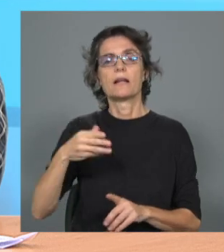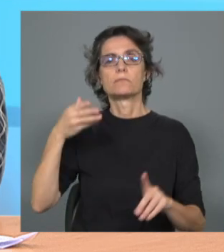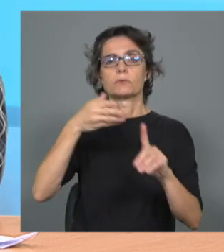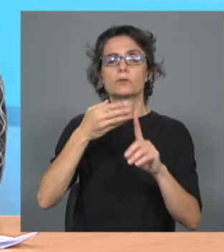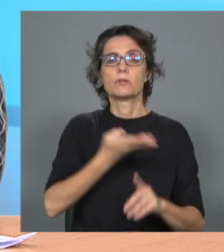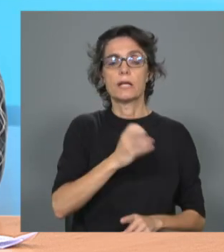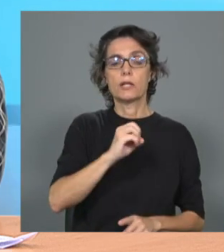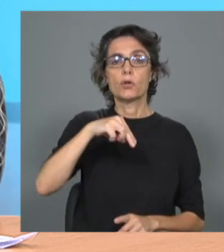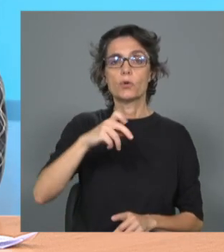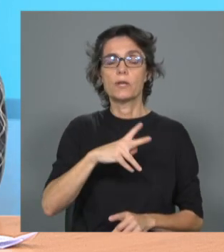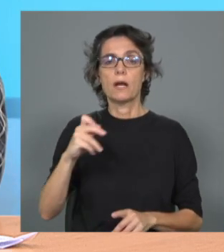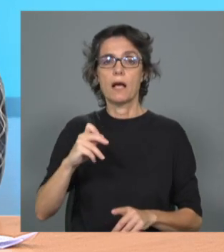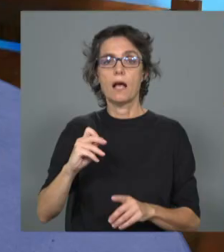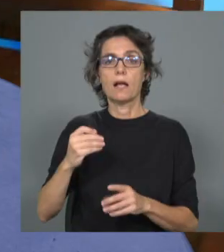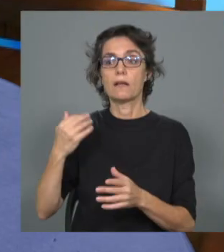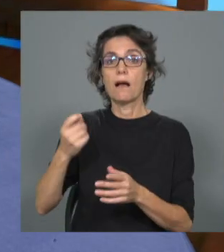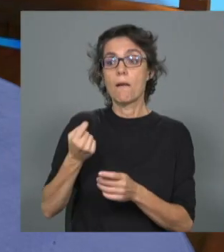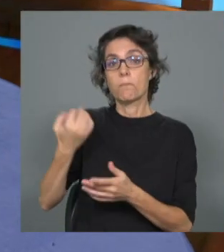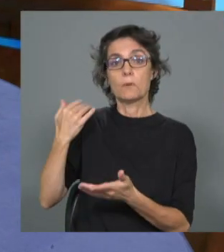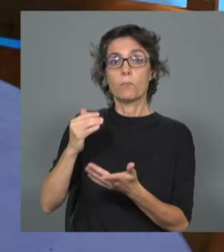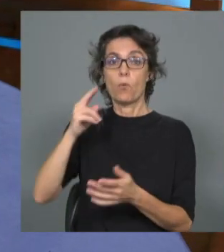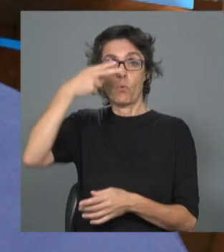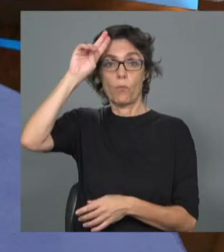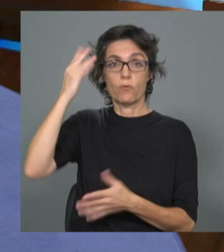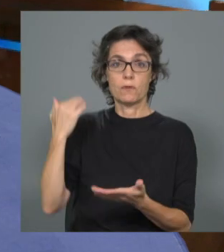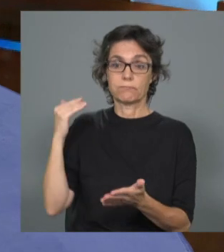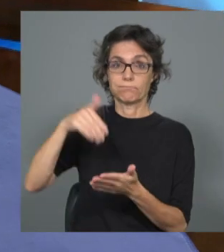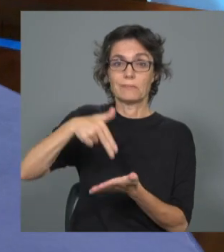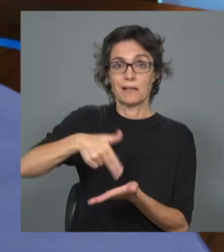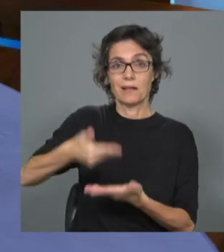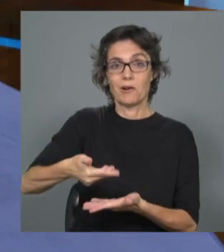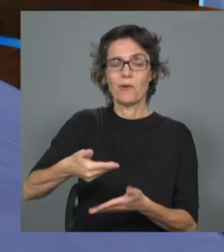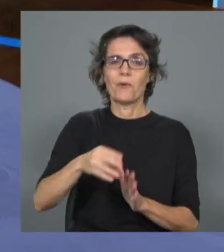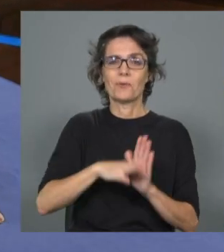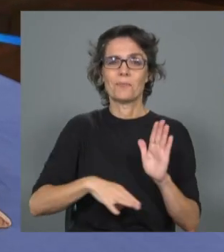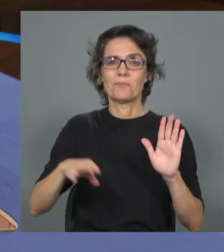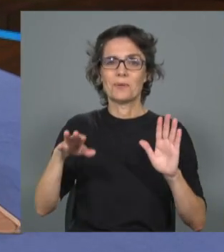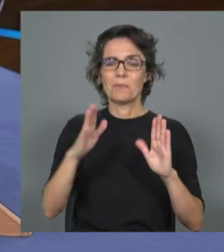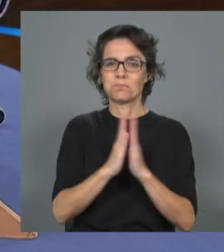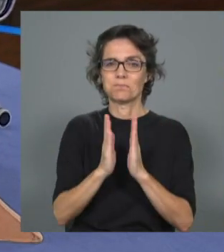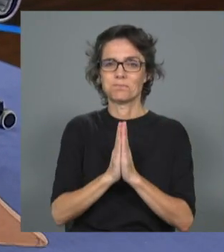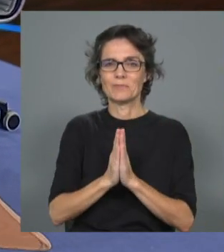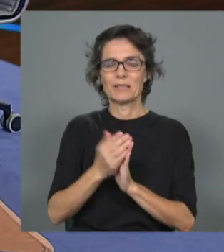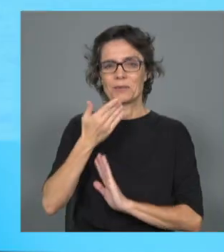acaba de chegar de Moçambique. Muito boa tarde, obrigado por estar aqui entre nós no programa Eclésia.